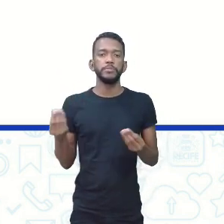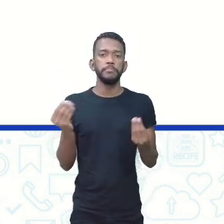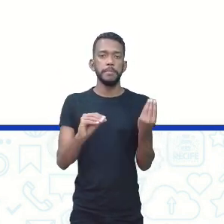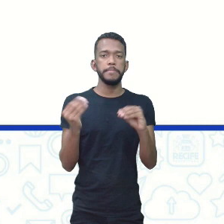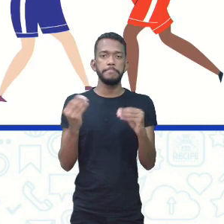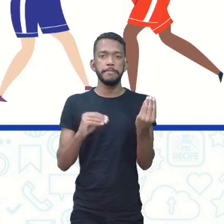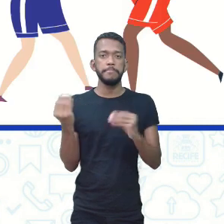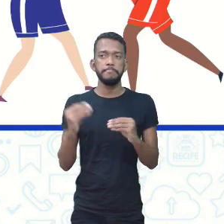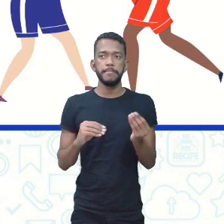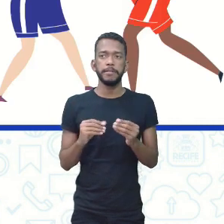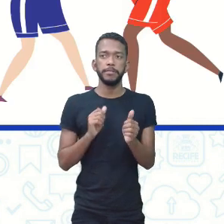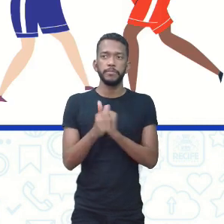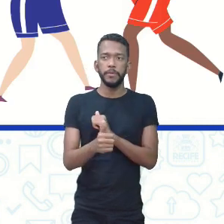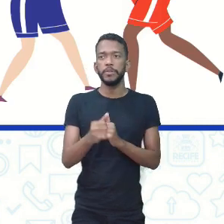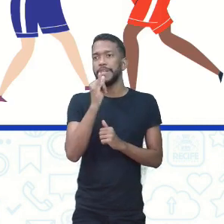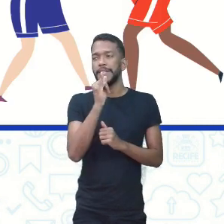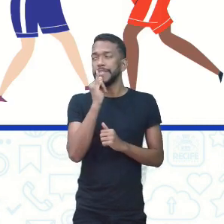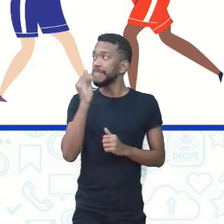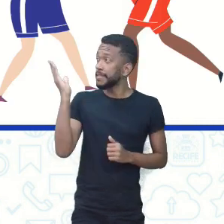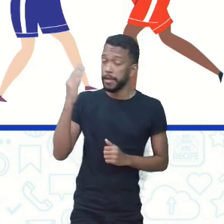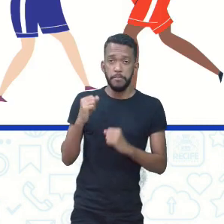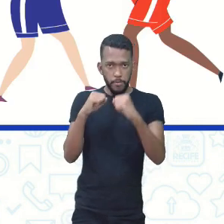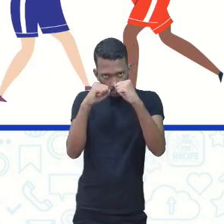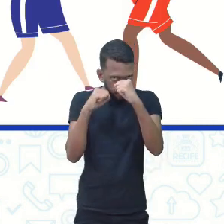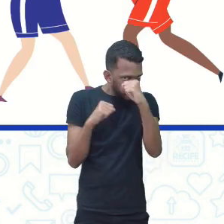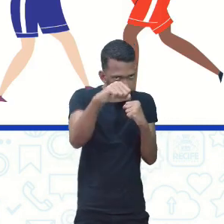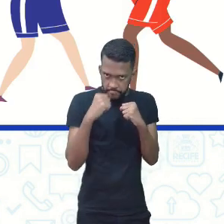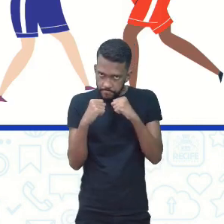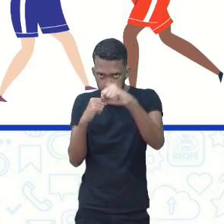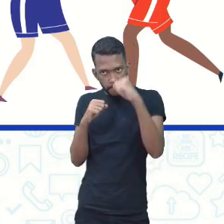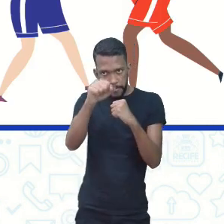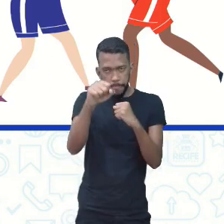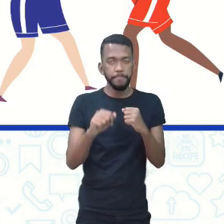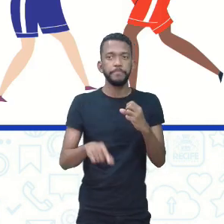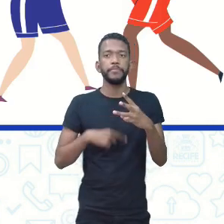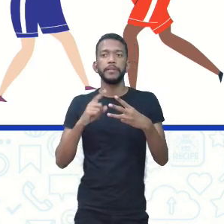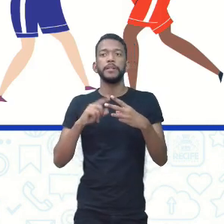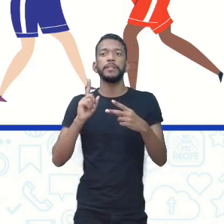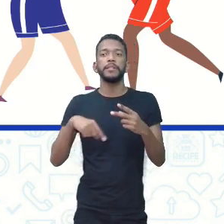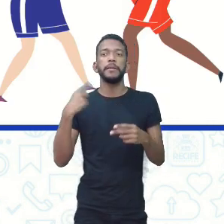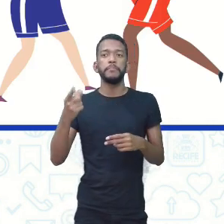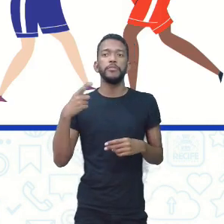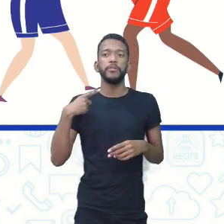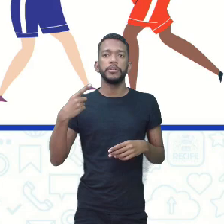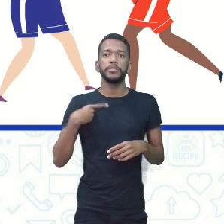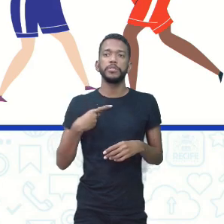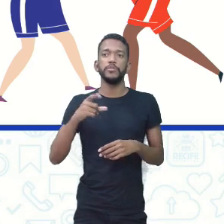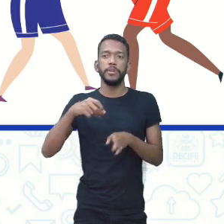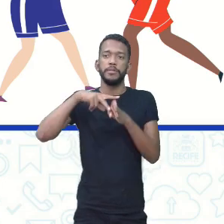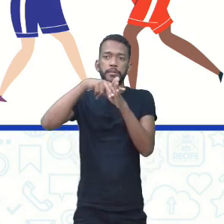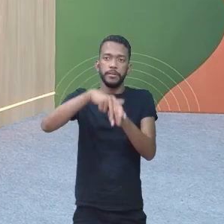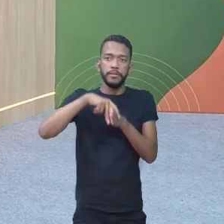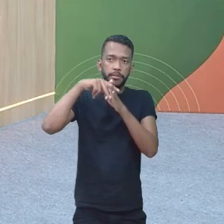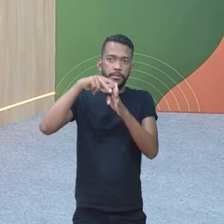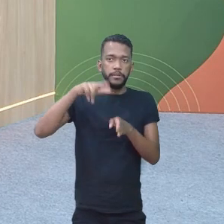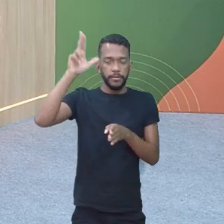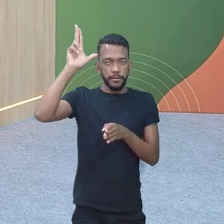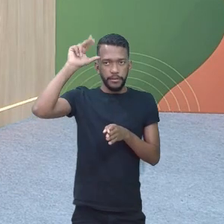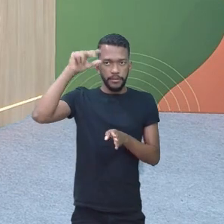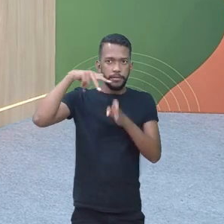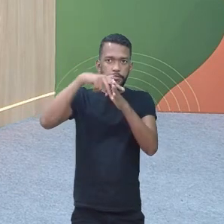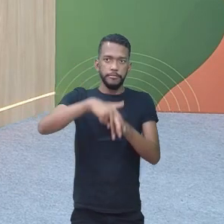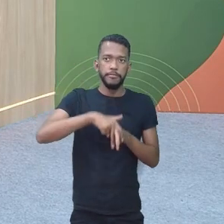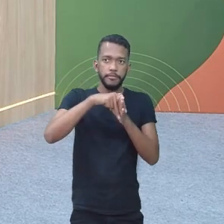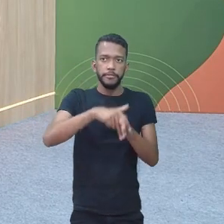esportes, como o boxe, depois o pentatlo, né? O pentatlo aí ele engloba